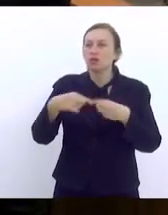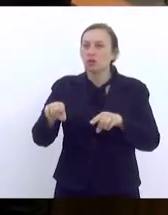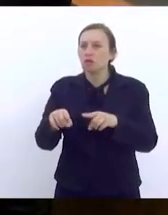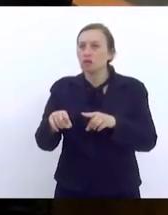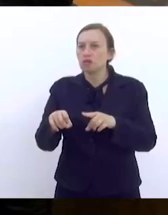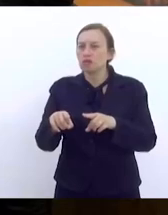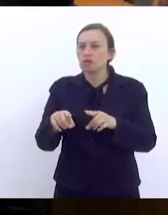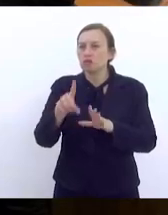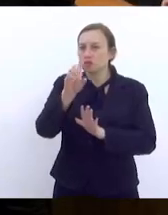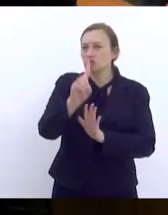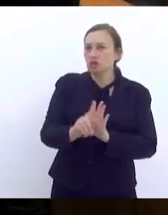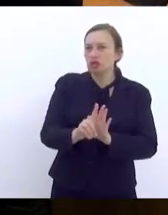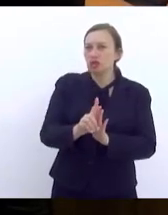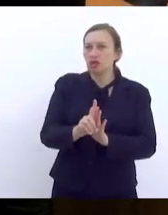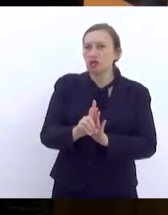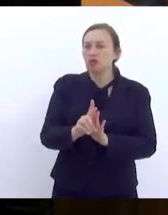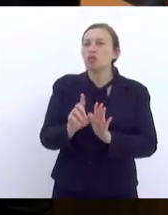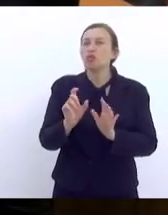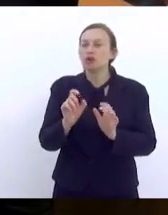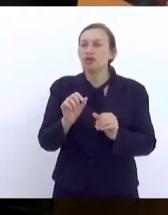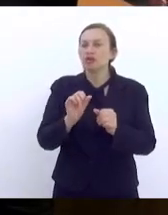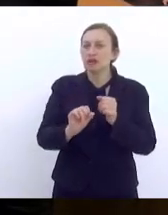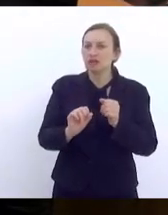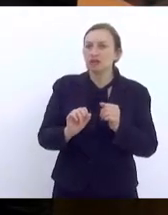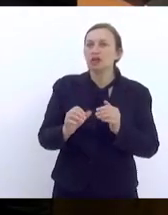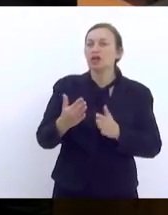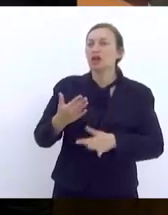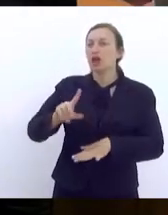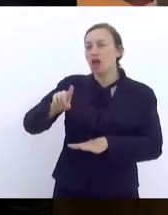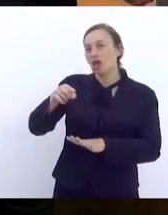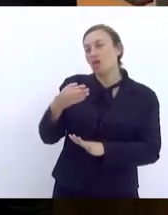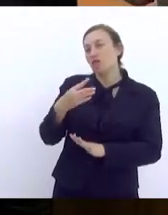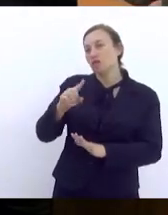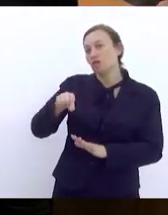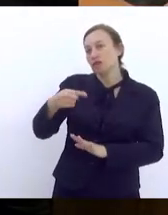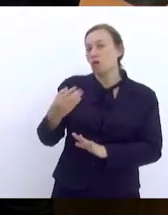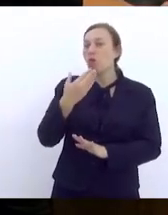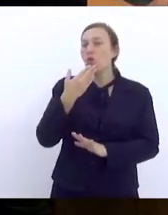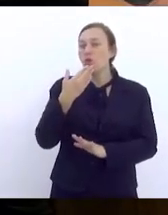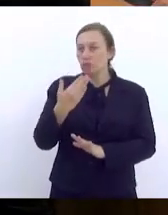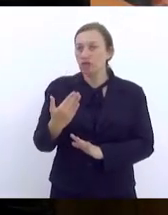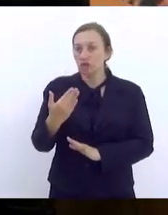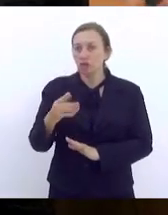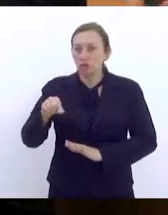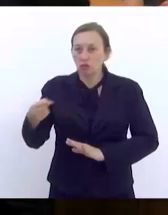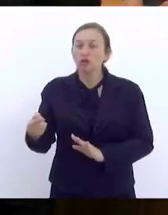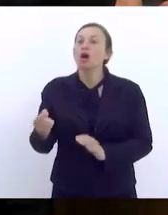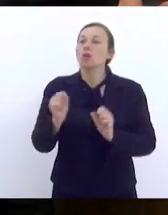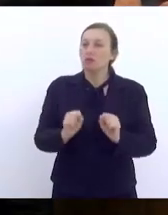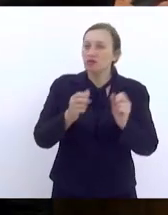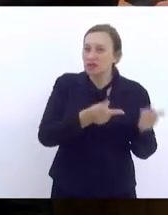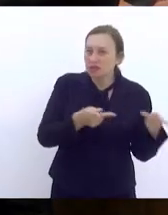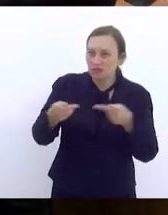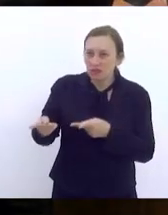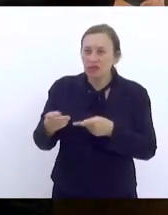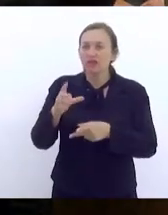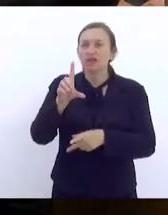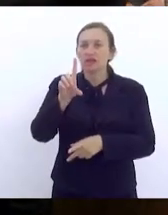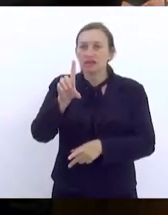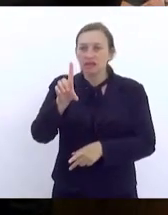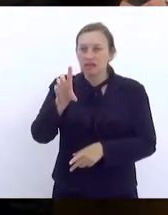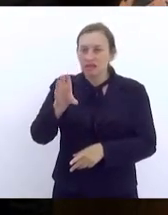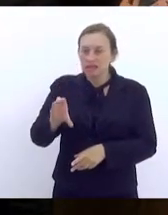e que medida precisa ser tomado eu faço-lhe uma contraproposta a gente até pode fazer essa visita da CDH